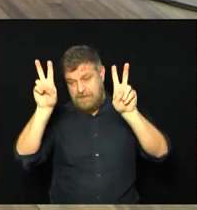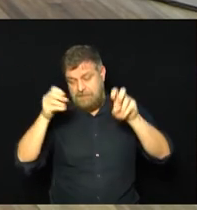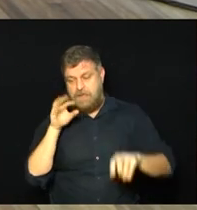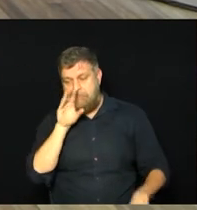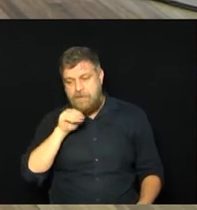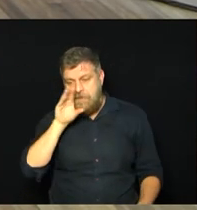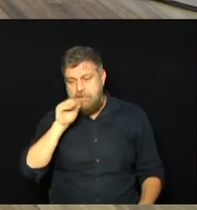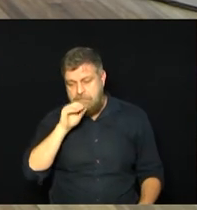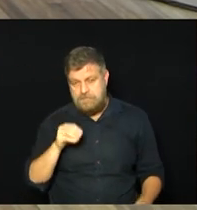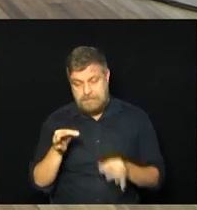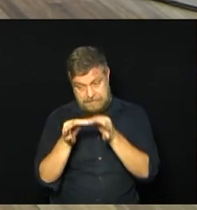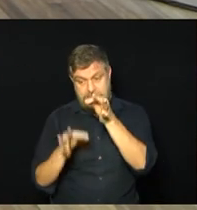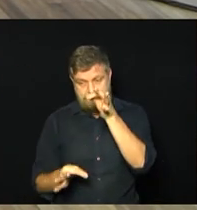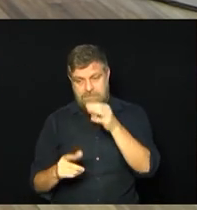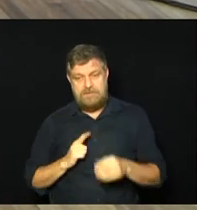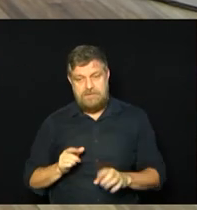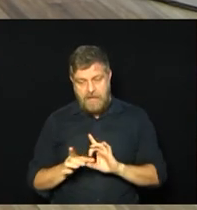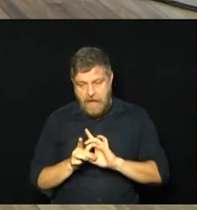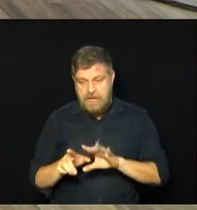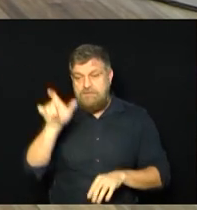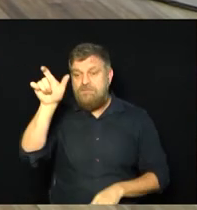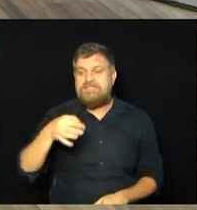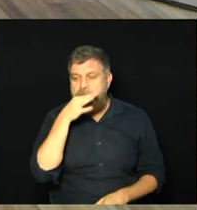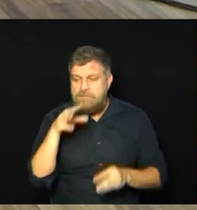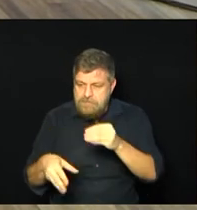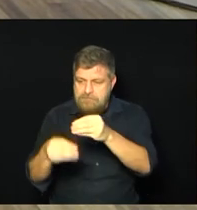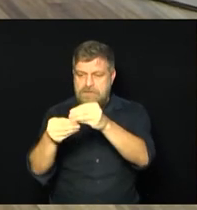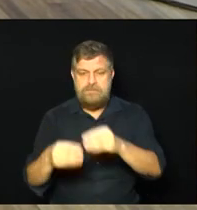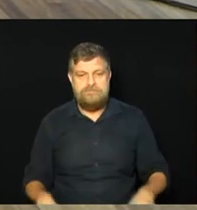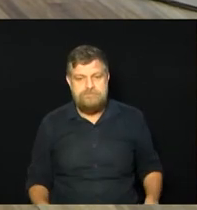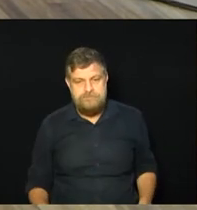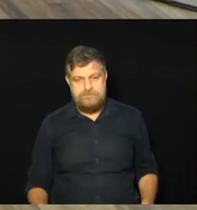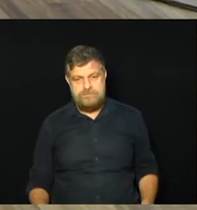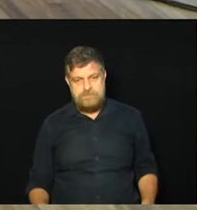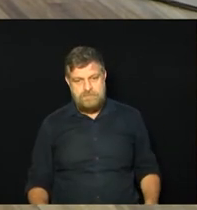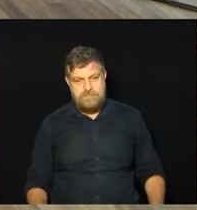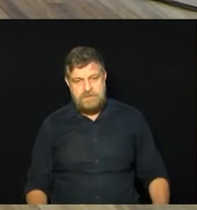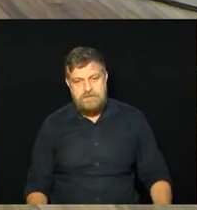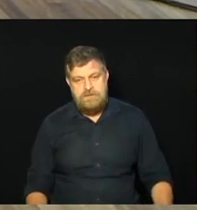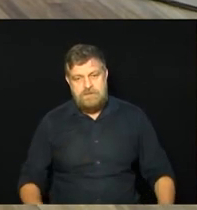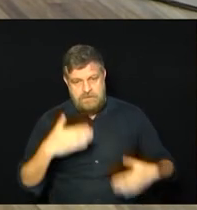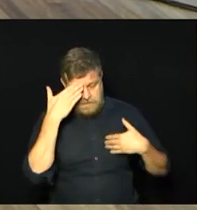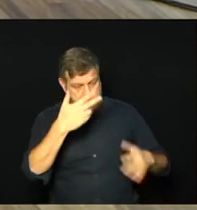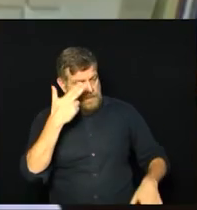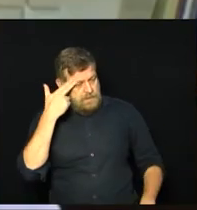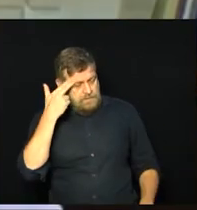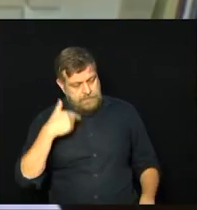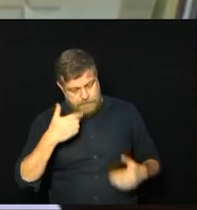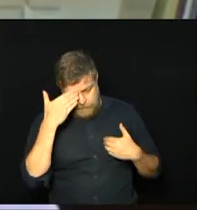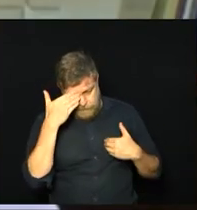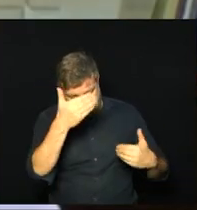isso é bastante extenso, e fica aberto aí para suas considerações finais. Obrigada, Gabriel. Eu que agradeço